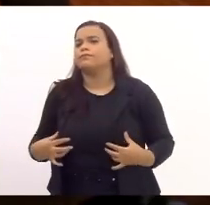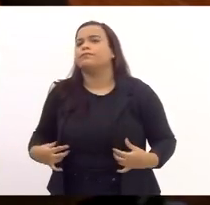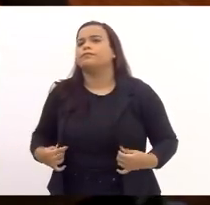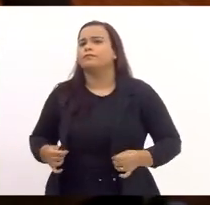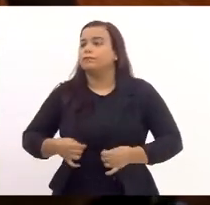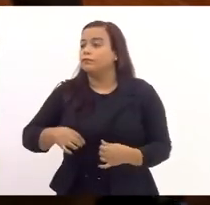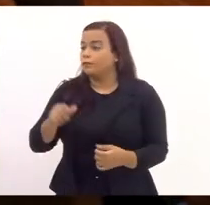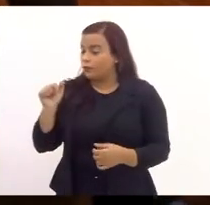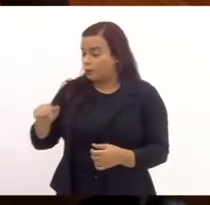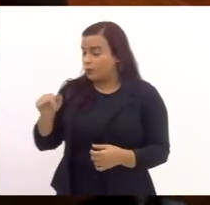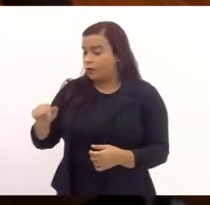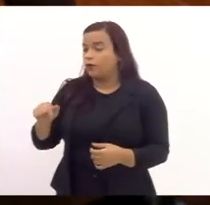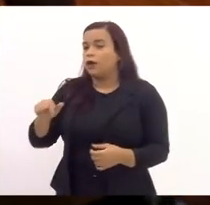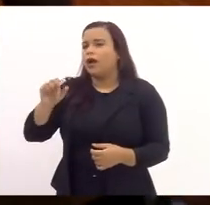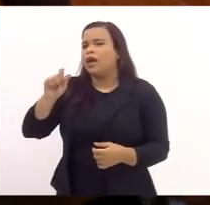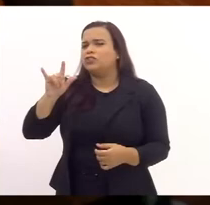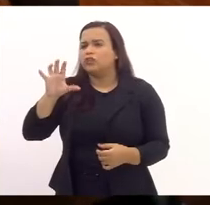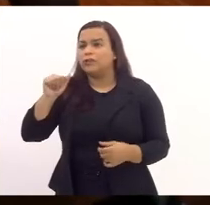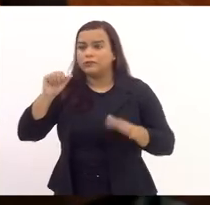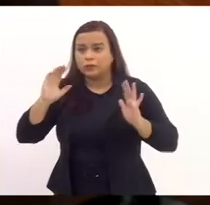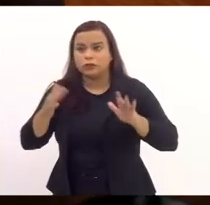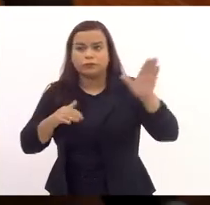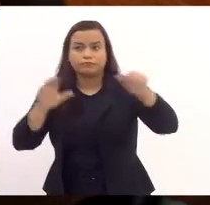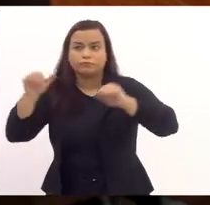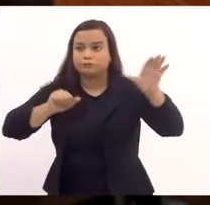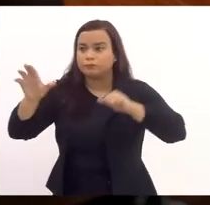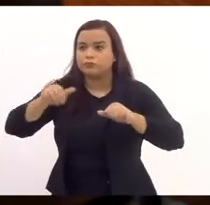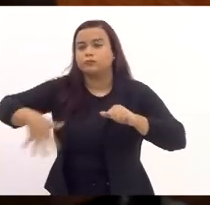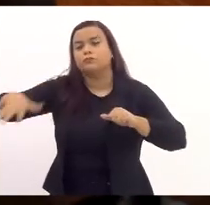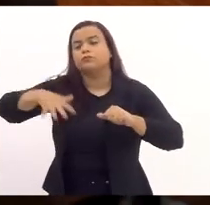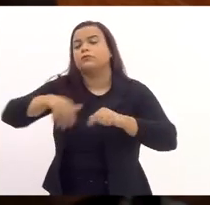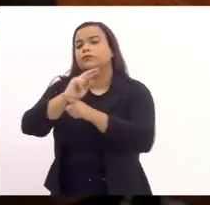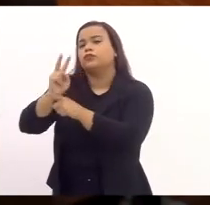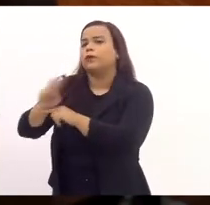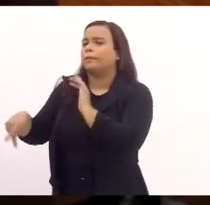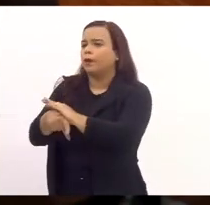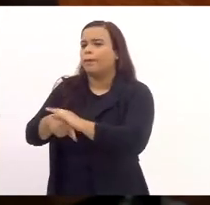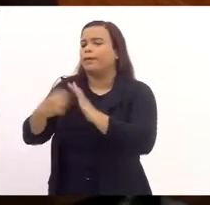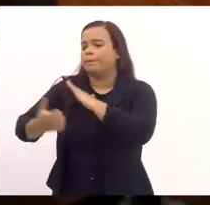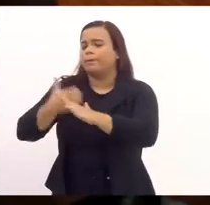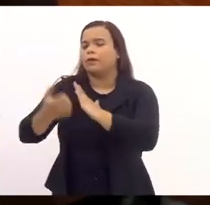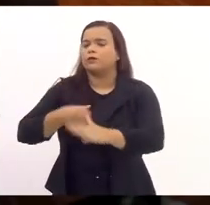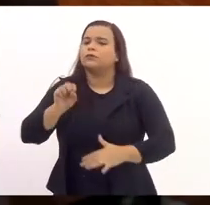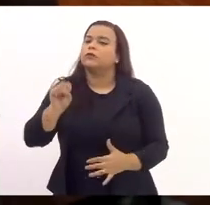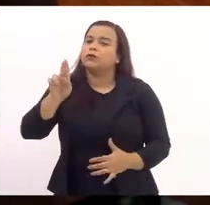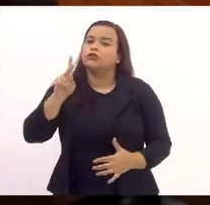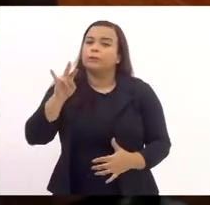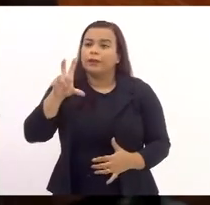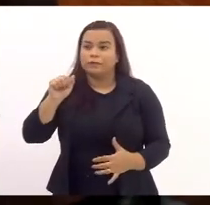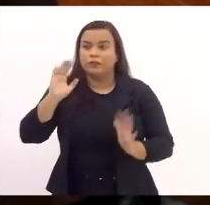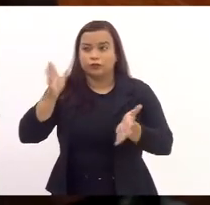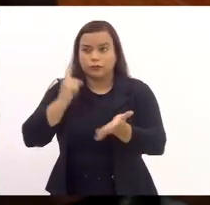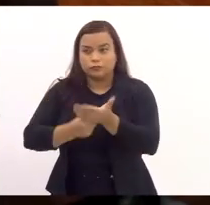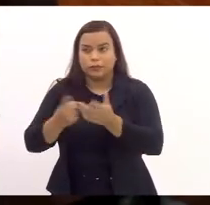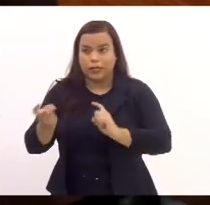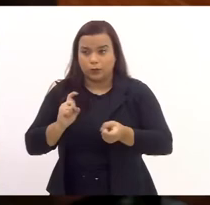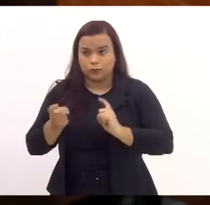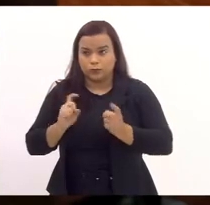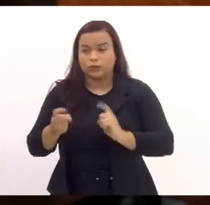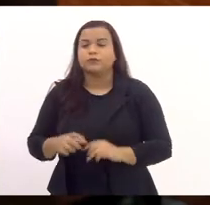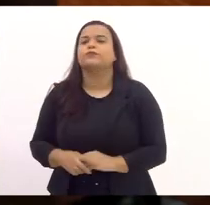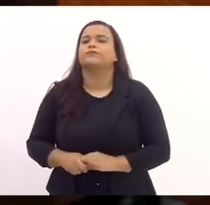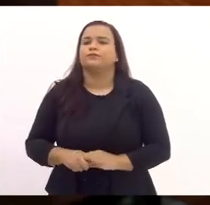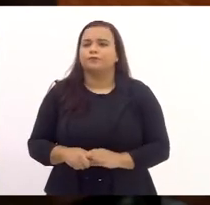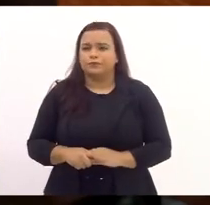já convocou a área de fiscalização da Supervia para uma reunião. Essa reunião, já existe uma ata dessa reunião.